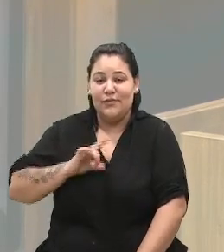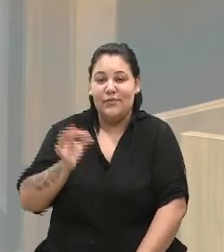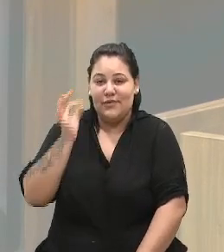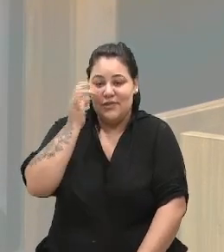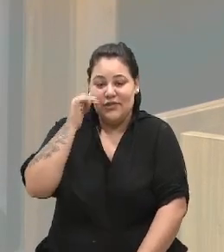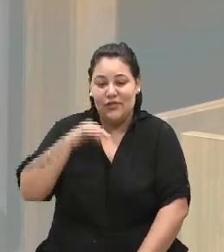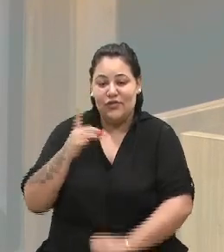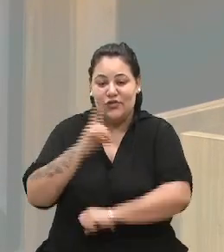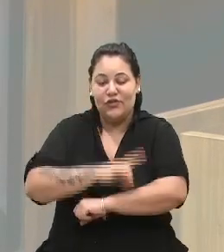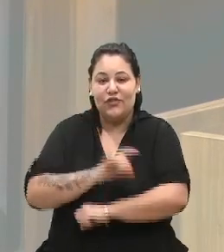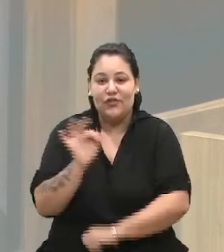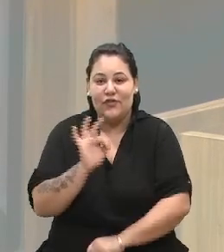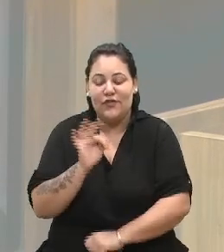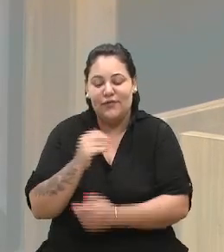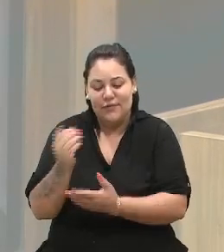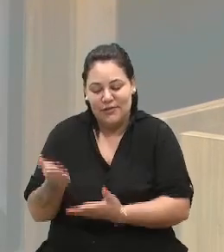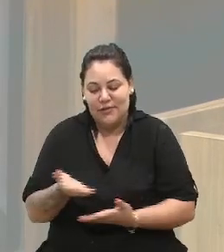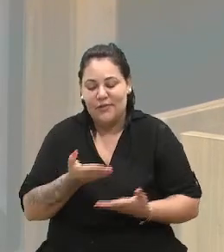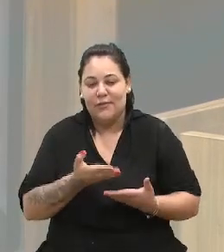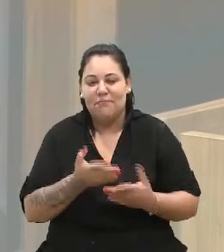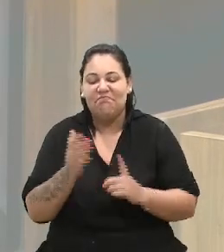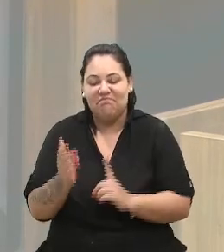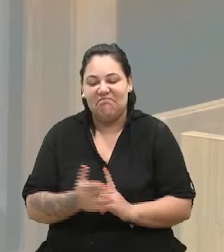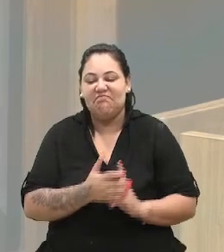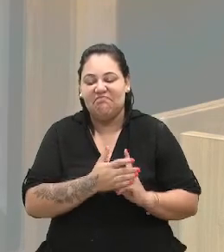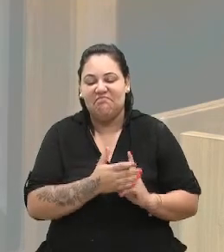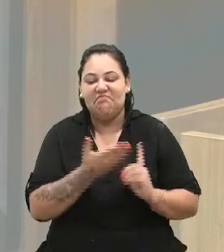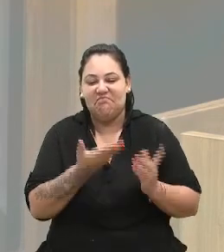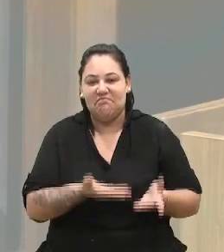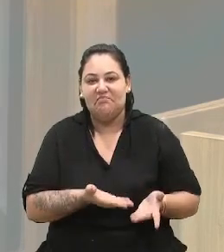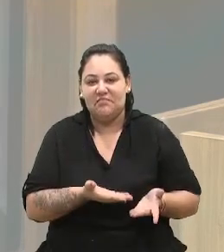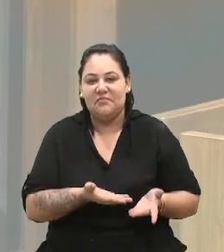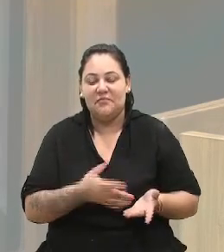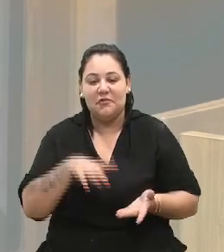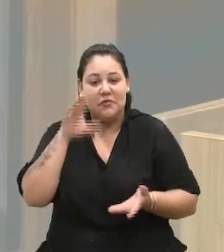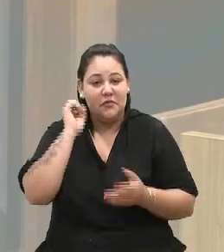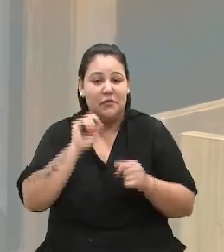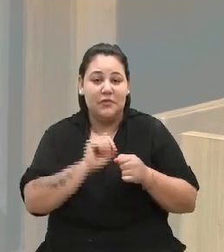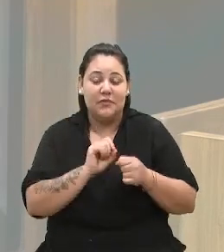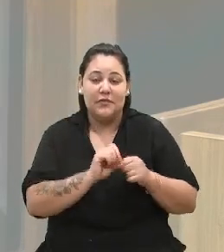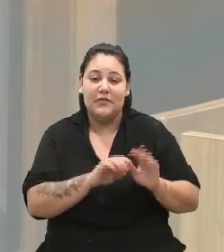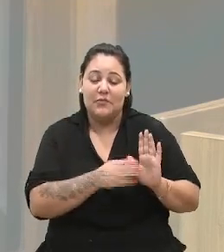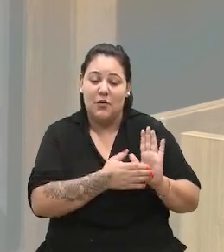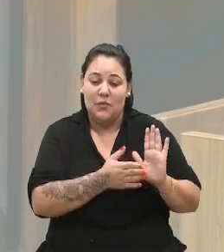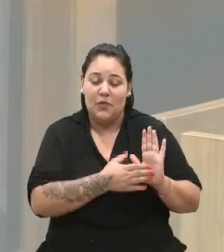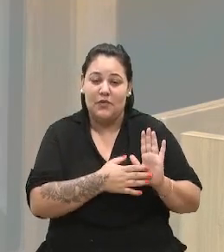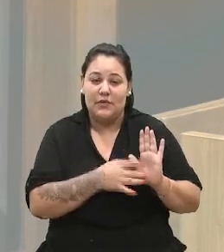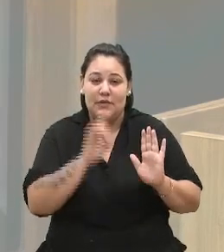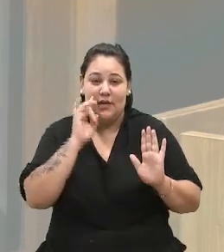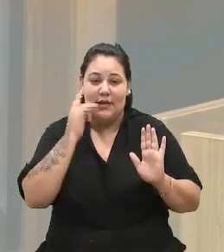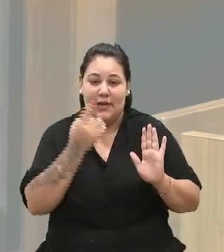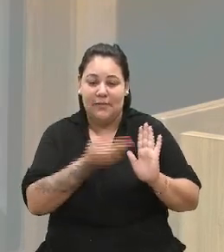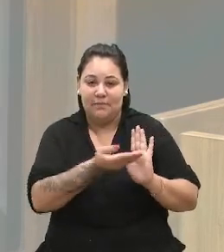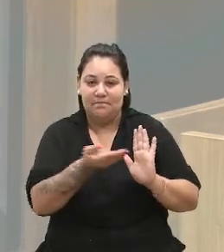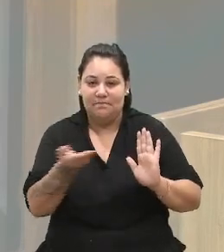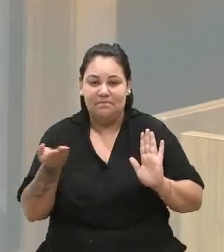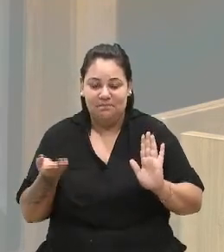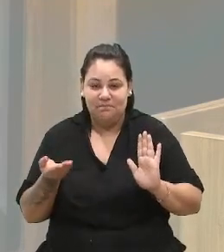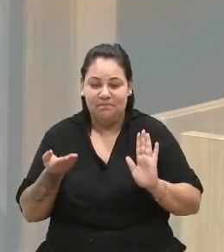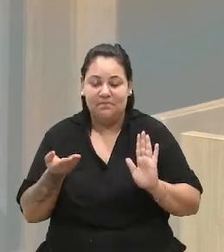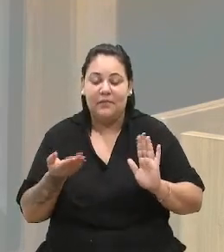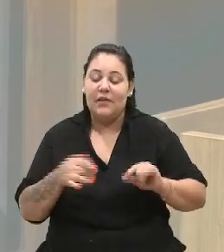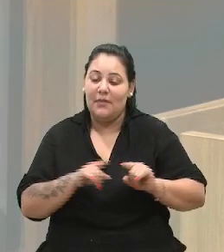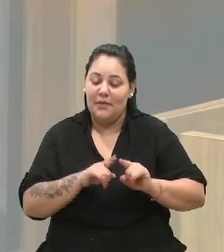de fevereiro, nos recebeu, nos acolheu nessa casa, nos ouviu e propôs essa ideia. Aos demais vereadores aqui